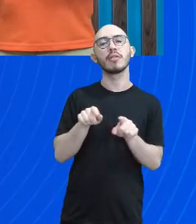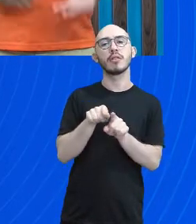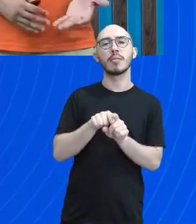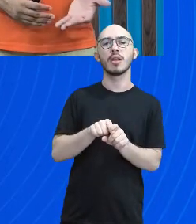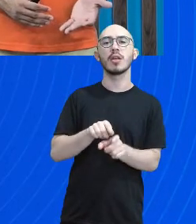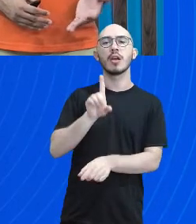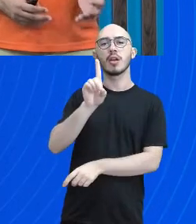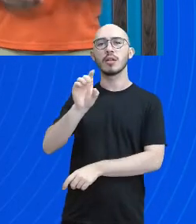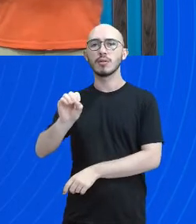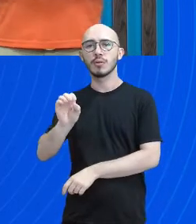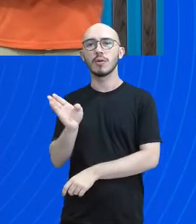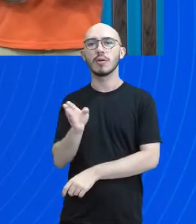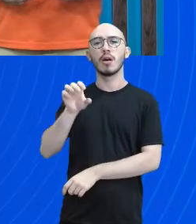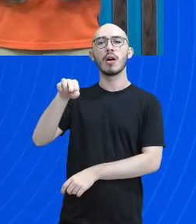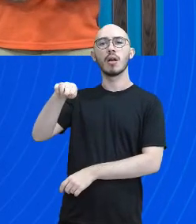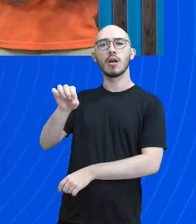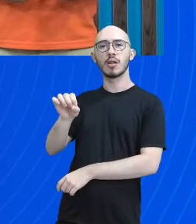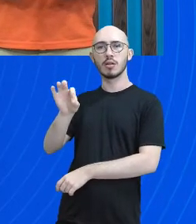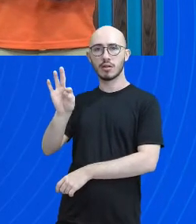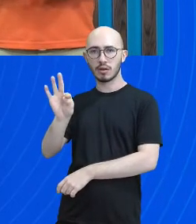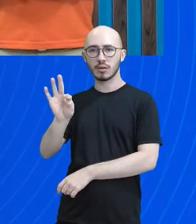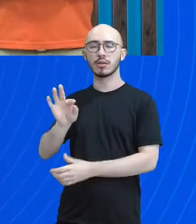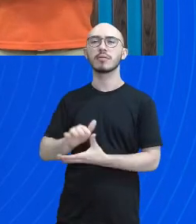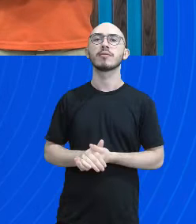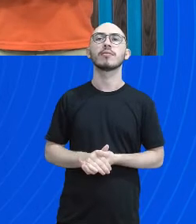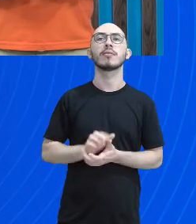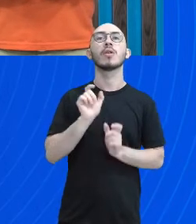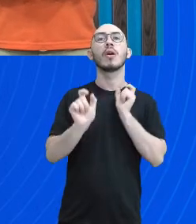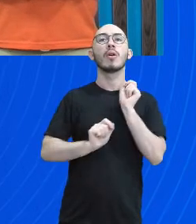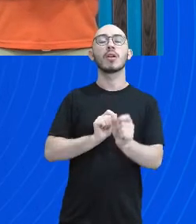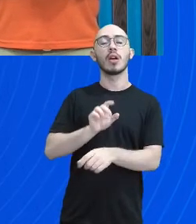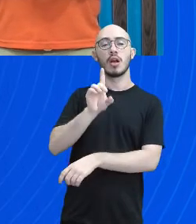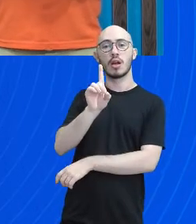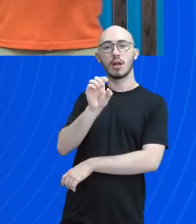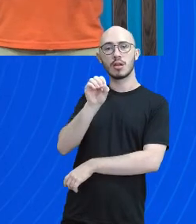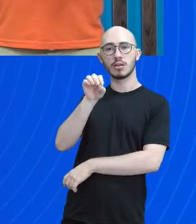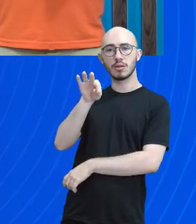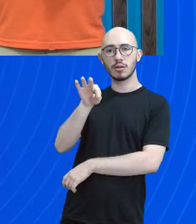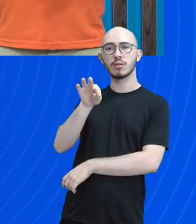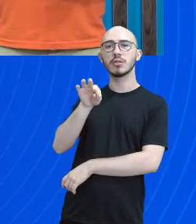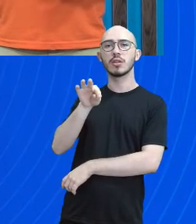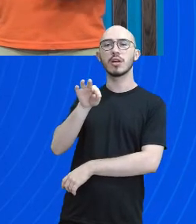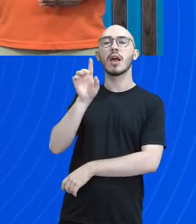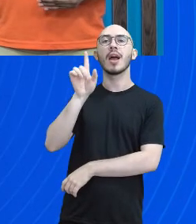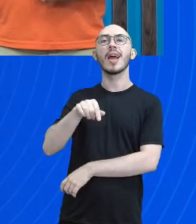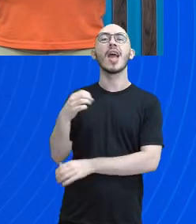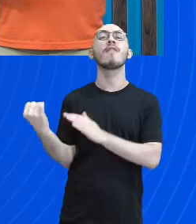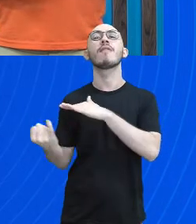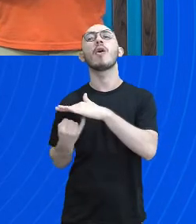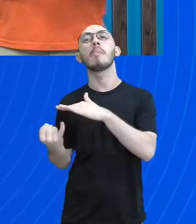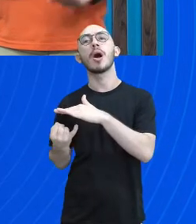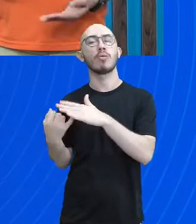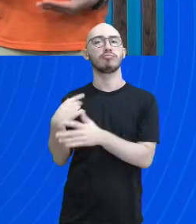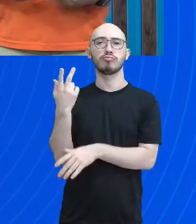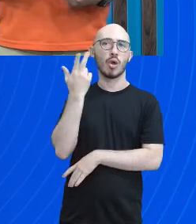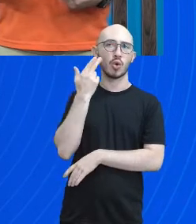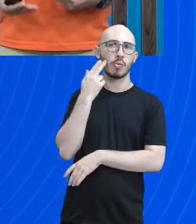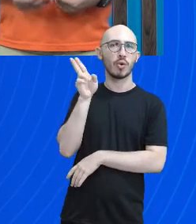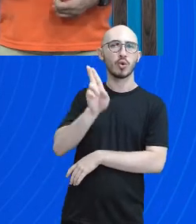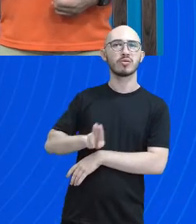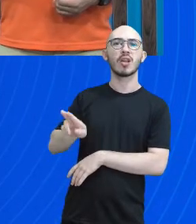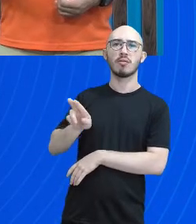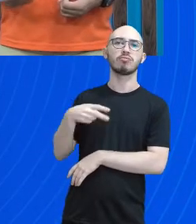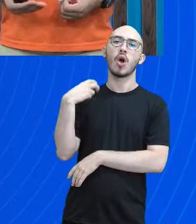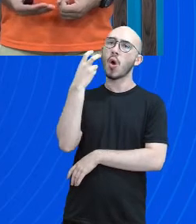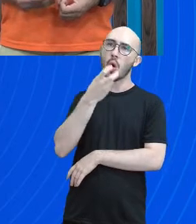um, quando usa outro. O don't, ele é mais informal e ele é mais compacto. Então, é mais comum na forma oral de se